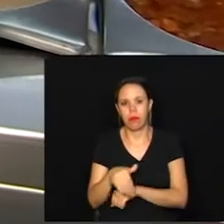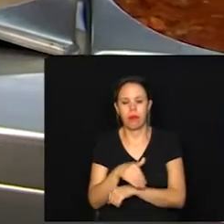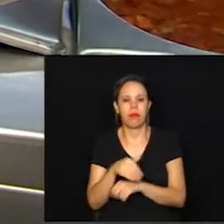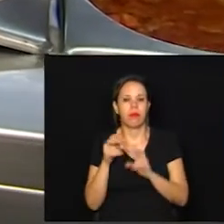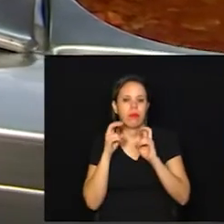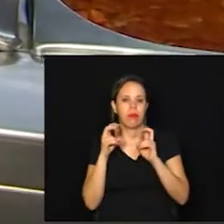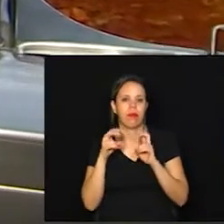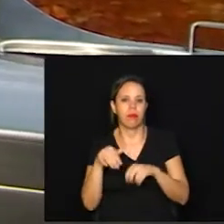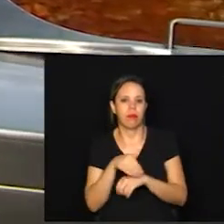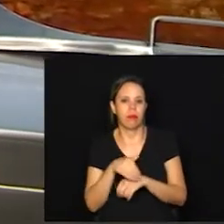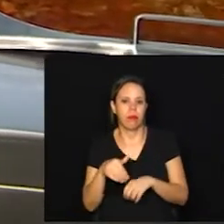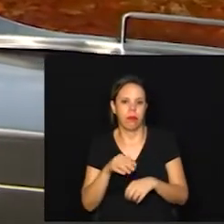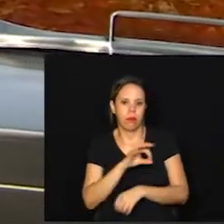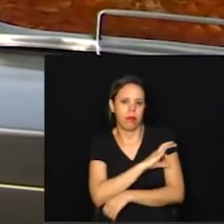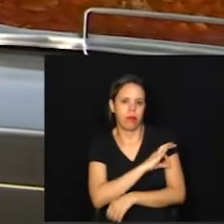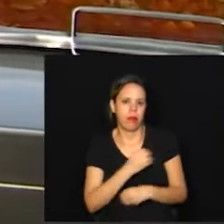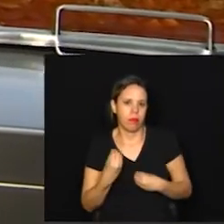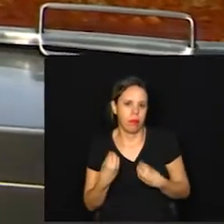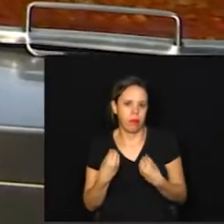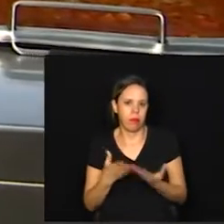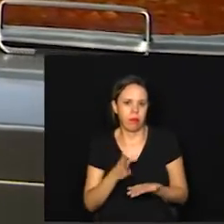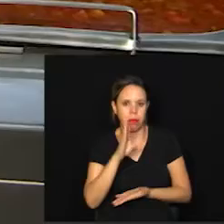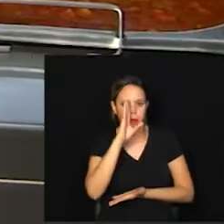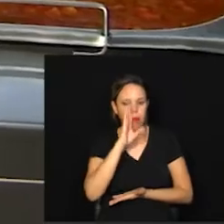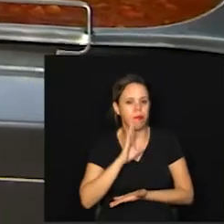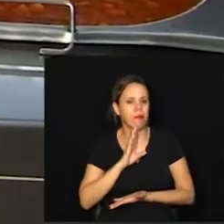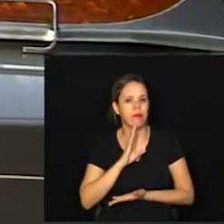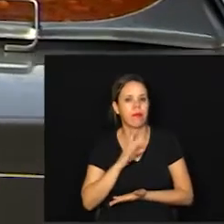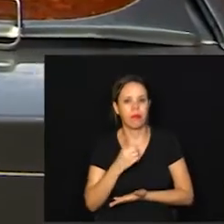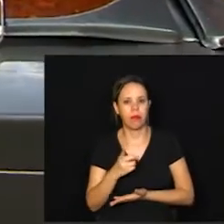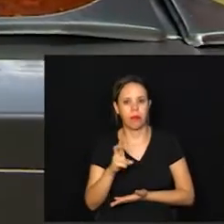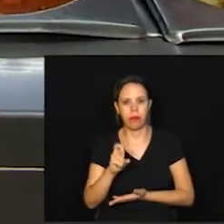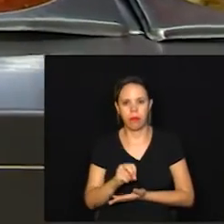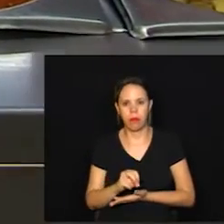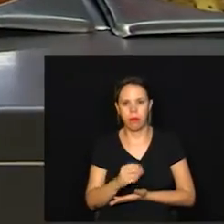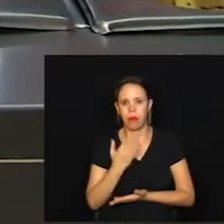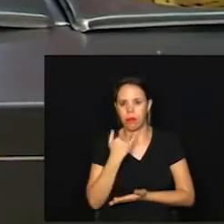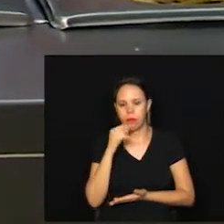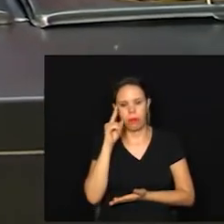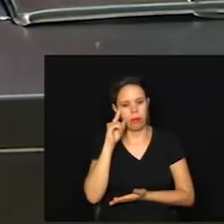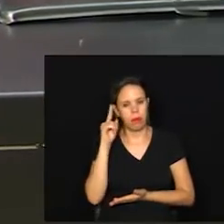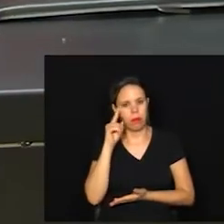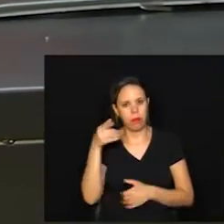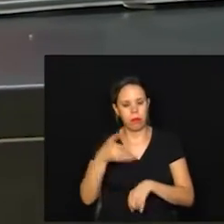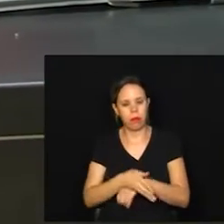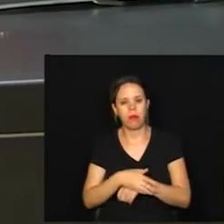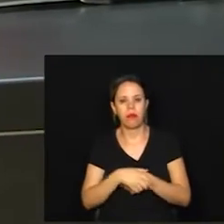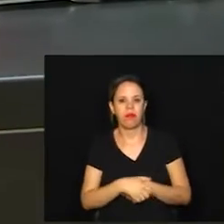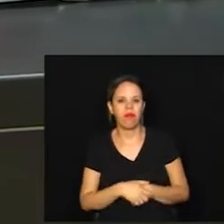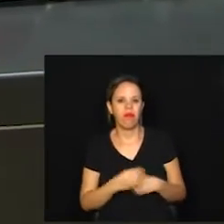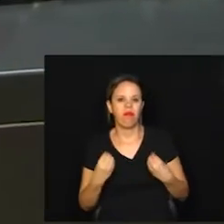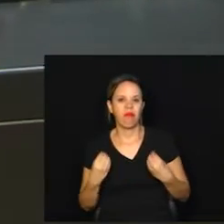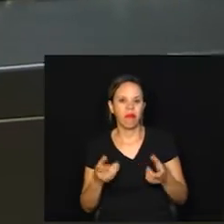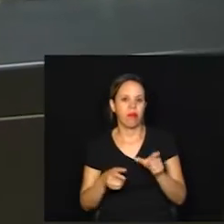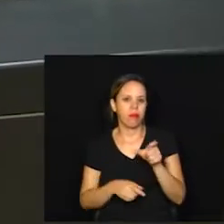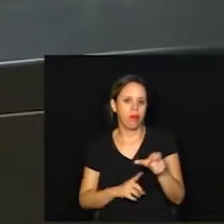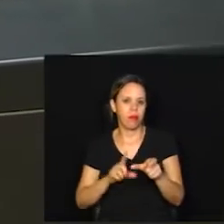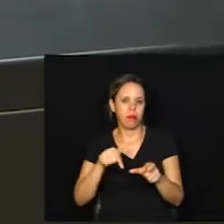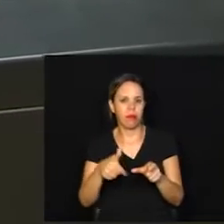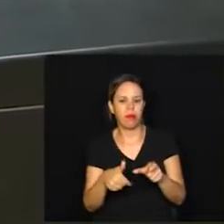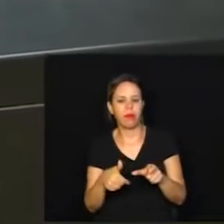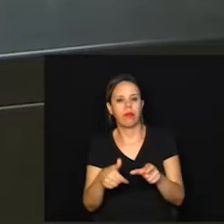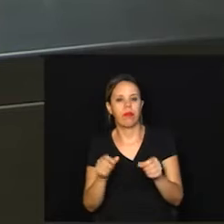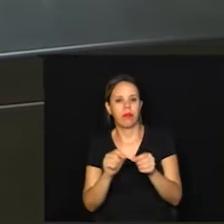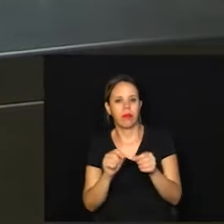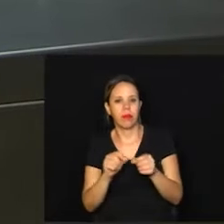Prefeitura fornece gratuitamente cerca de 150 refeições por dia, que eles passam aqui, entregam um ticket e depois o acerto é